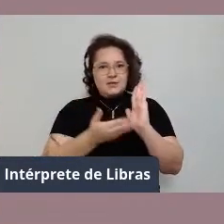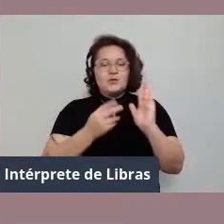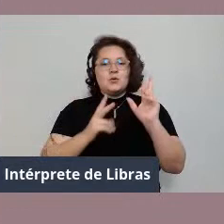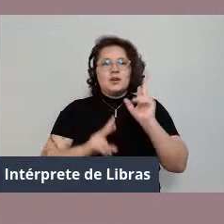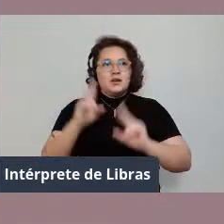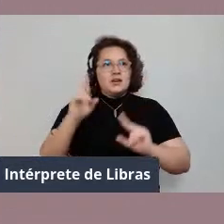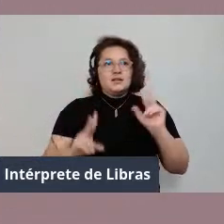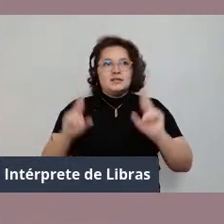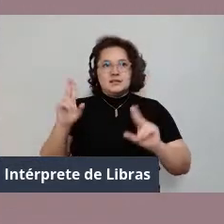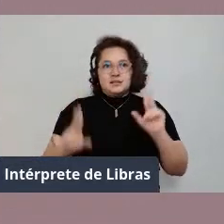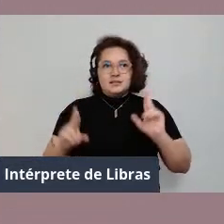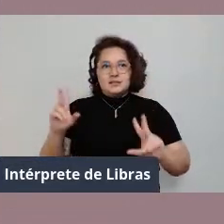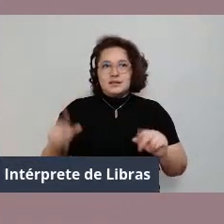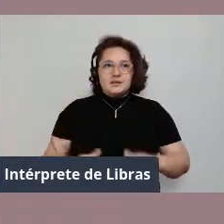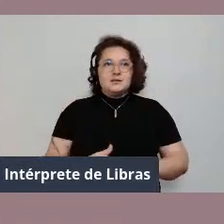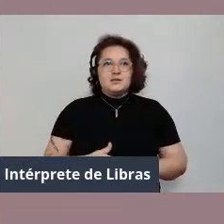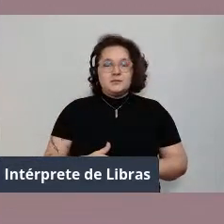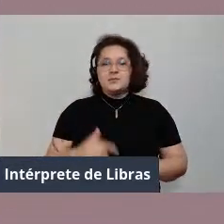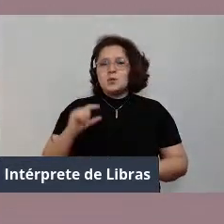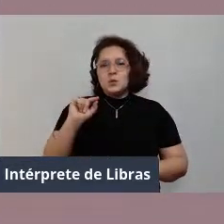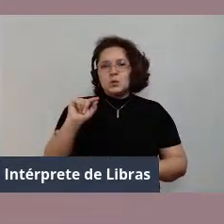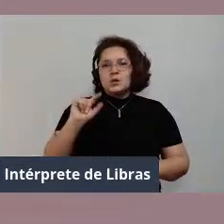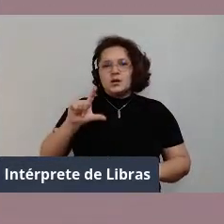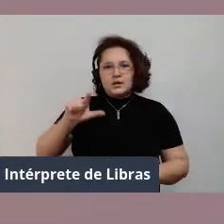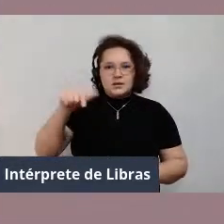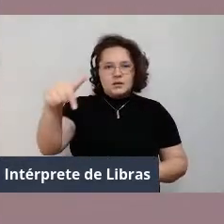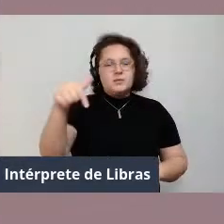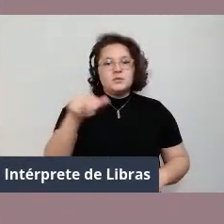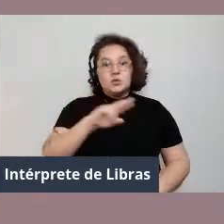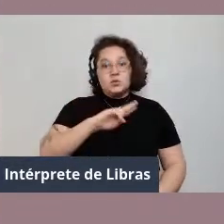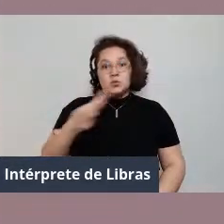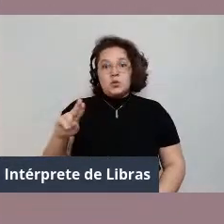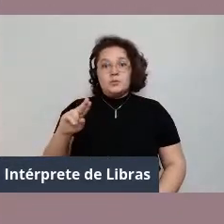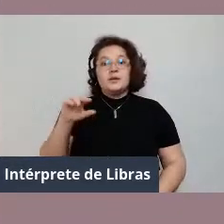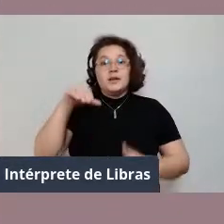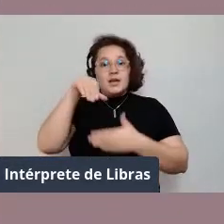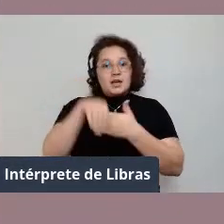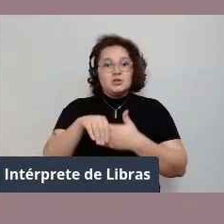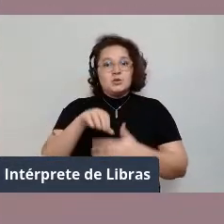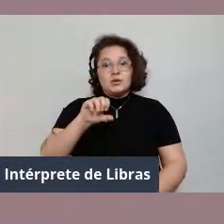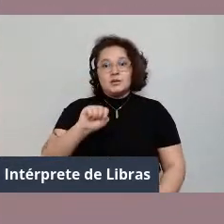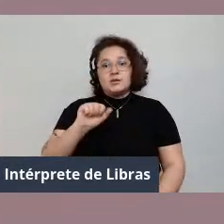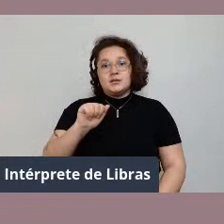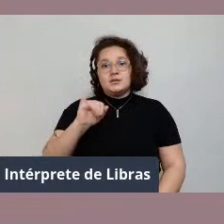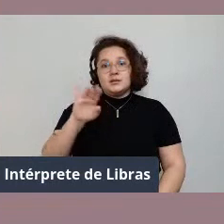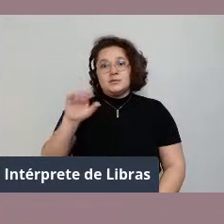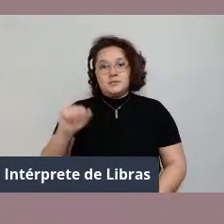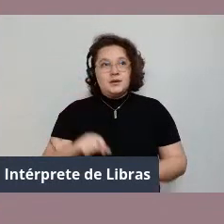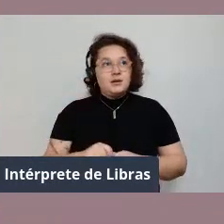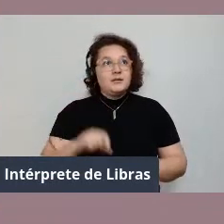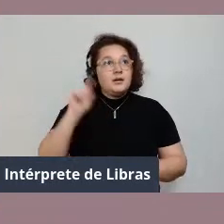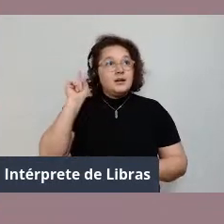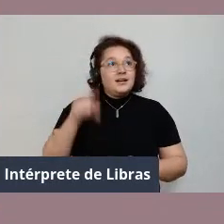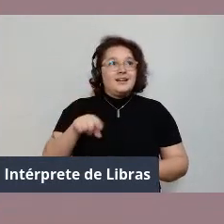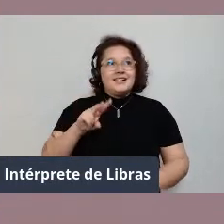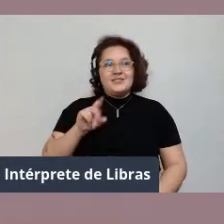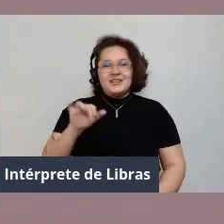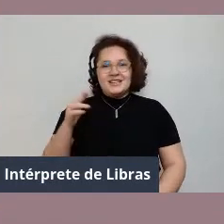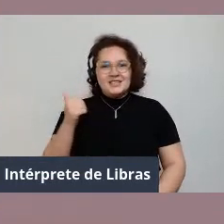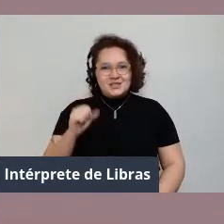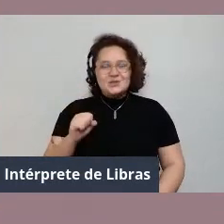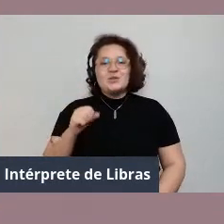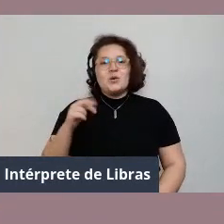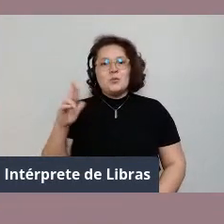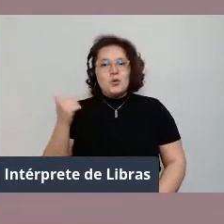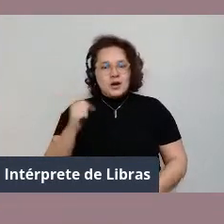autor, que mais tarde se chamaria Editora Sabiá. Vinícius de Moraes, Rubem Braga, Fernando Sabino, Paulo